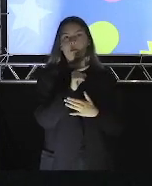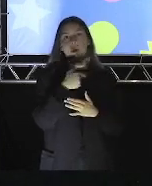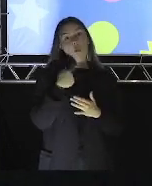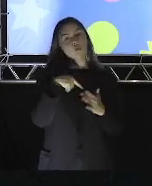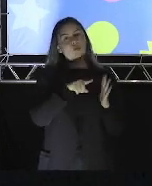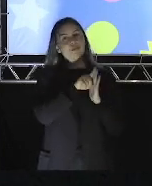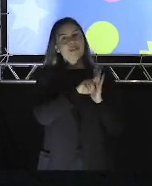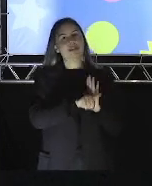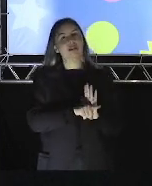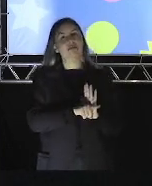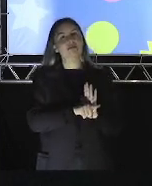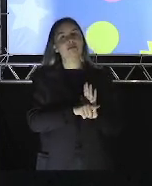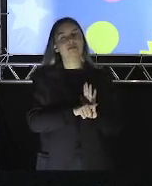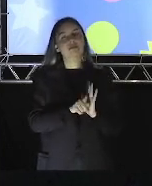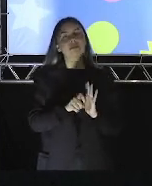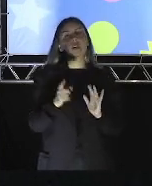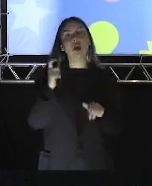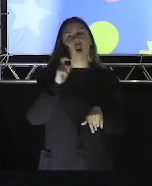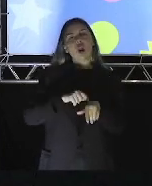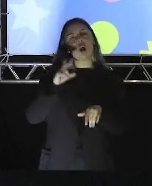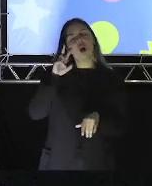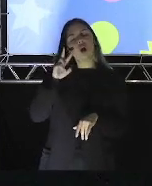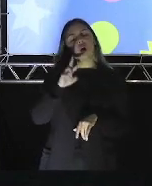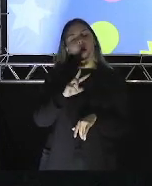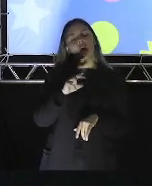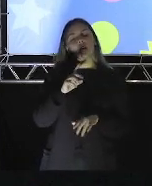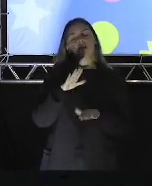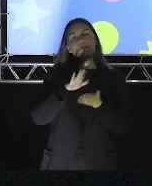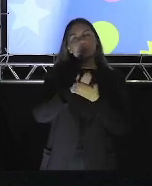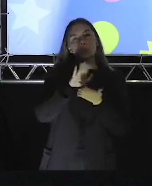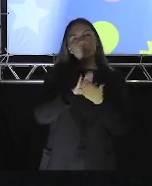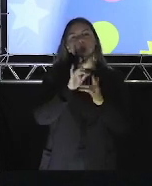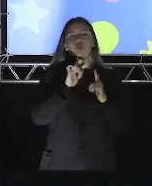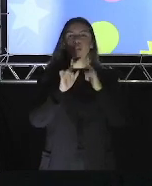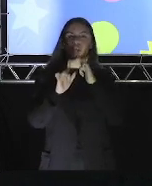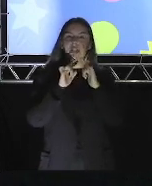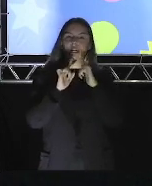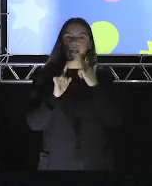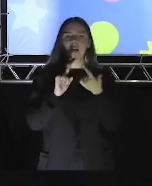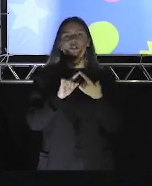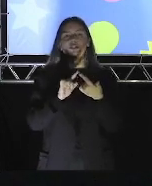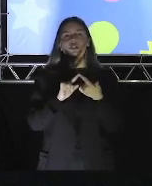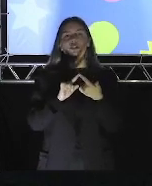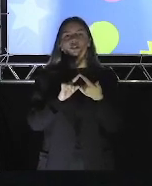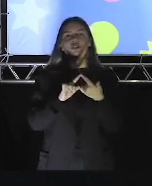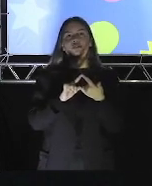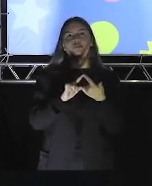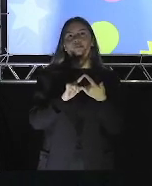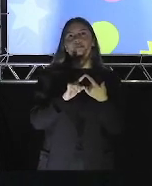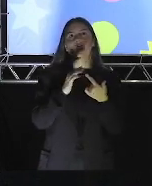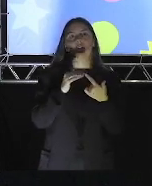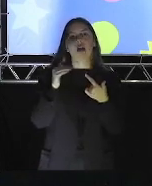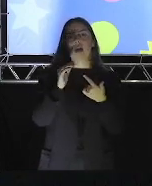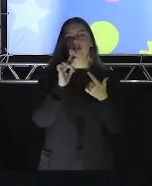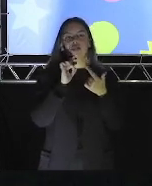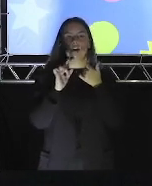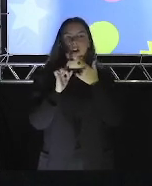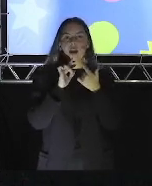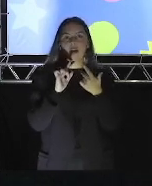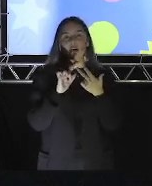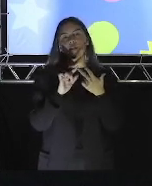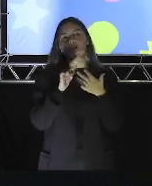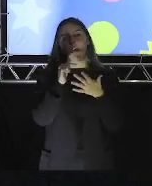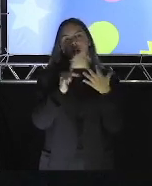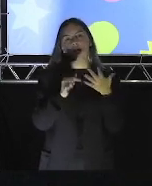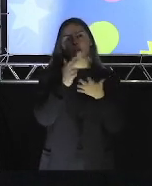pesquisar. Quando a gente olha Product Manager, IT Manager, quando a gente tem vagas